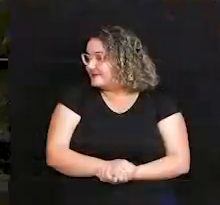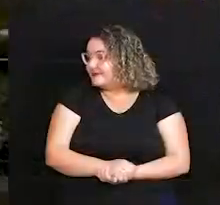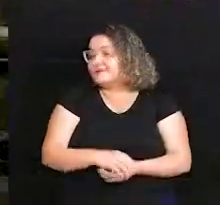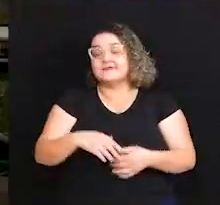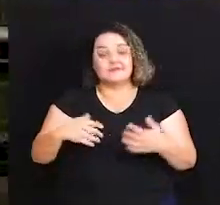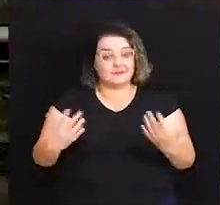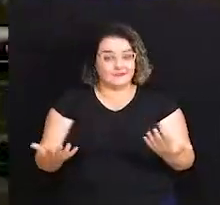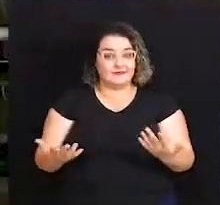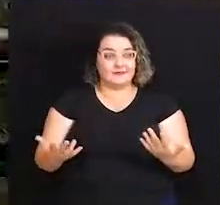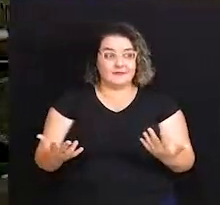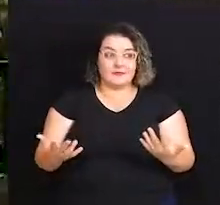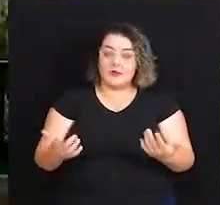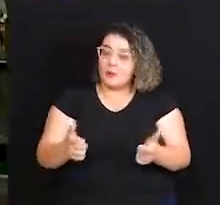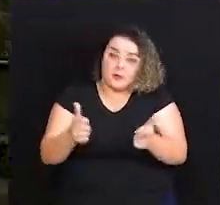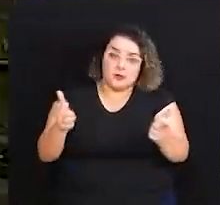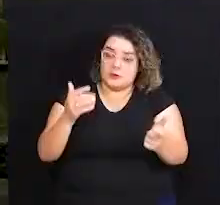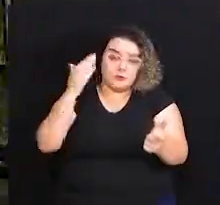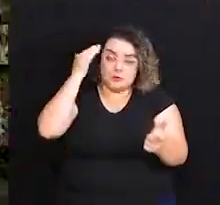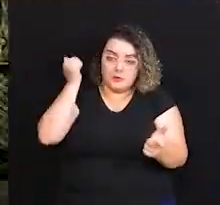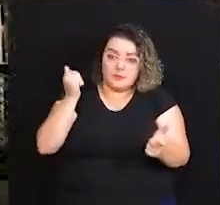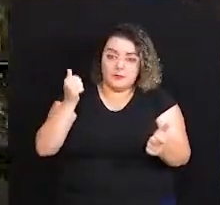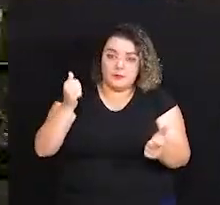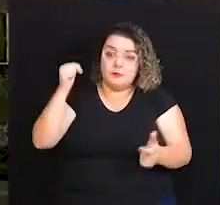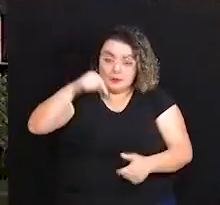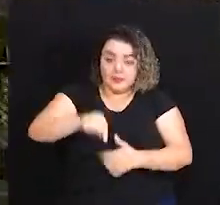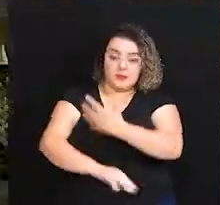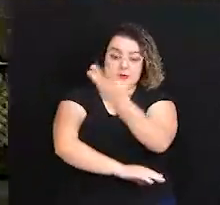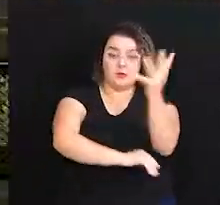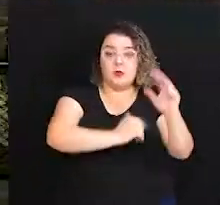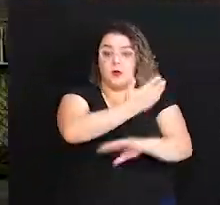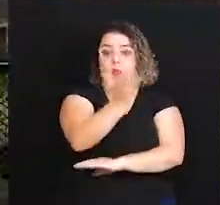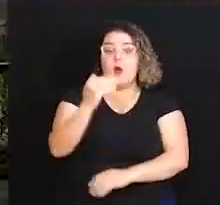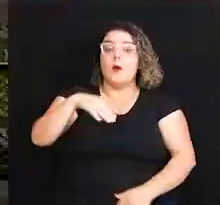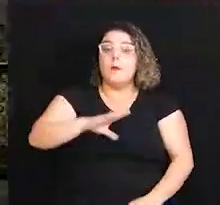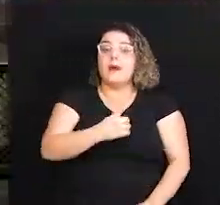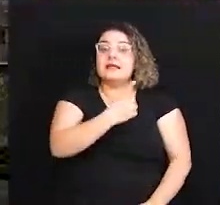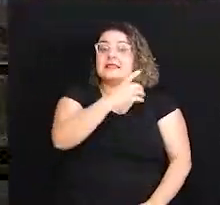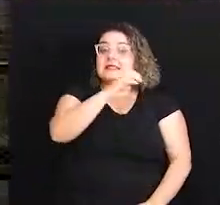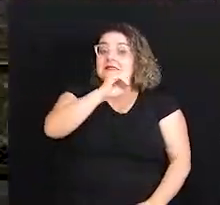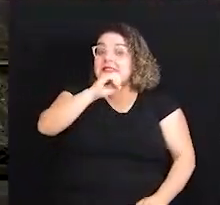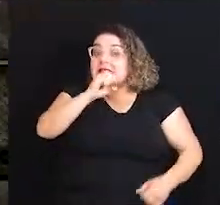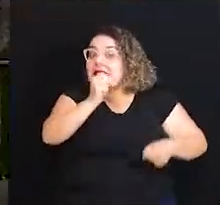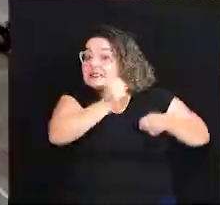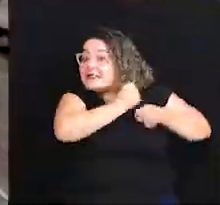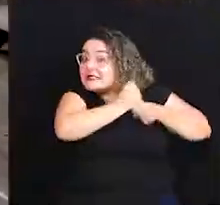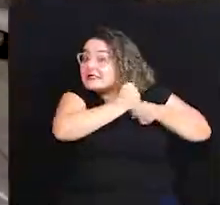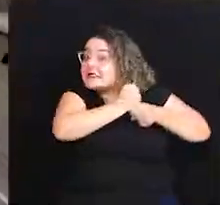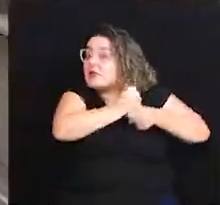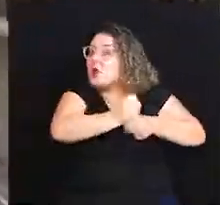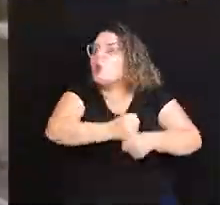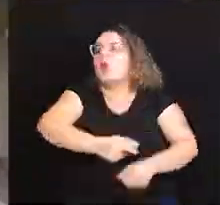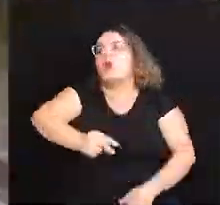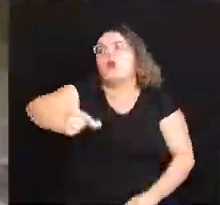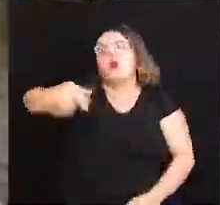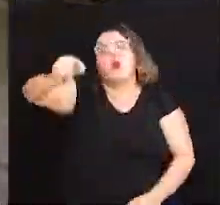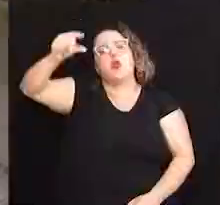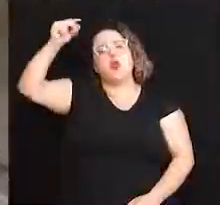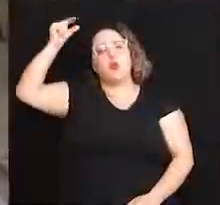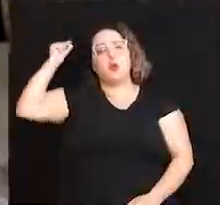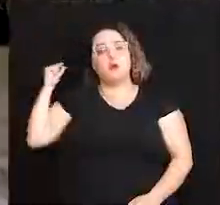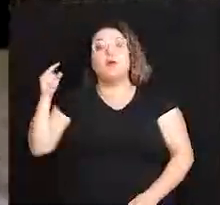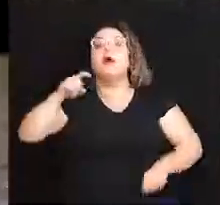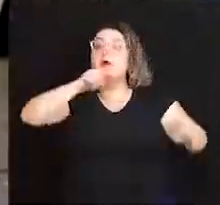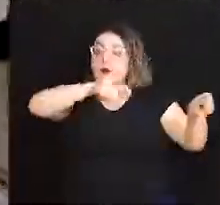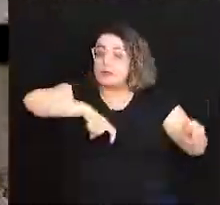Nem todo mundo sabe, mas o Bosque dos Jequitibás tem mais de 100 anos de existência. Ele antigamente era a